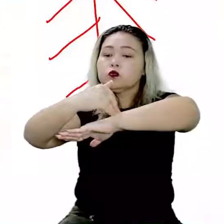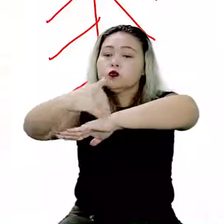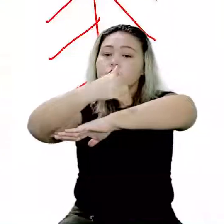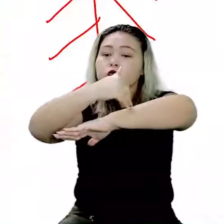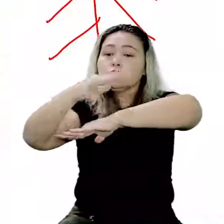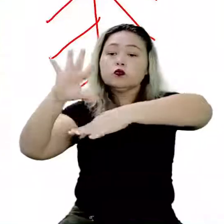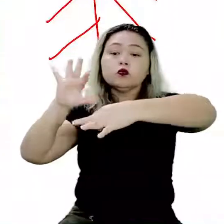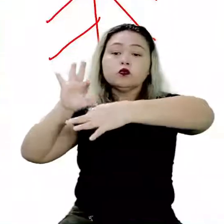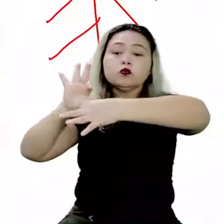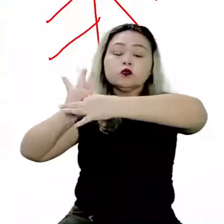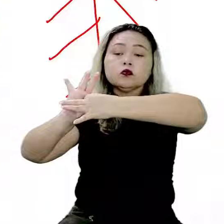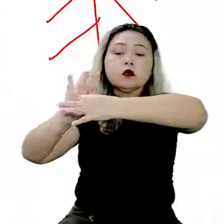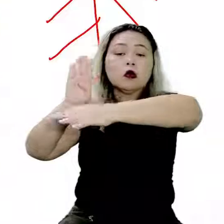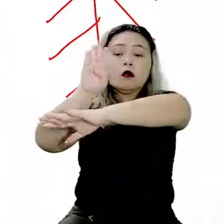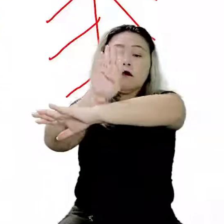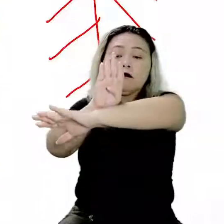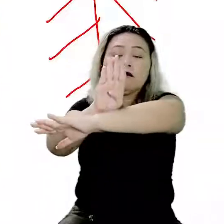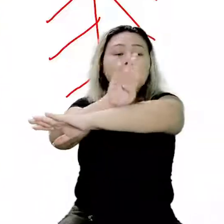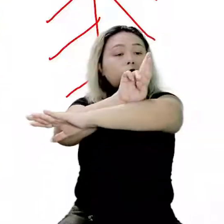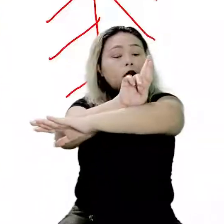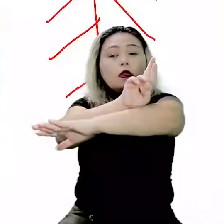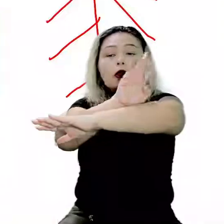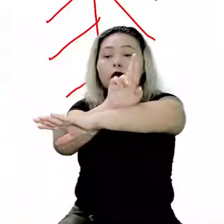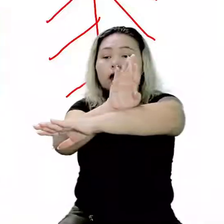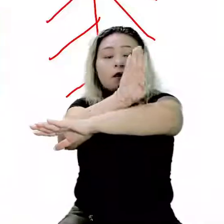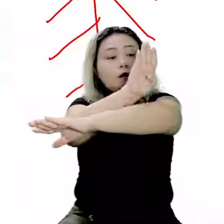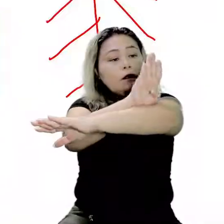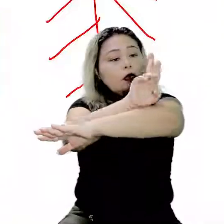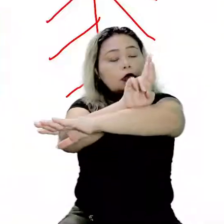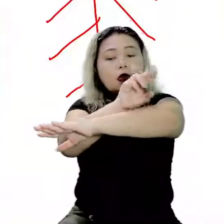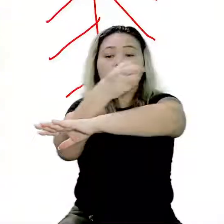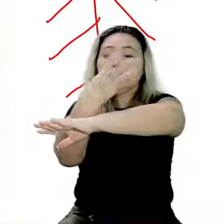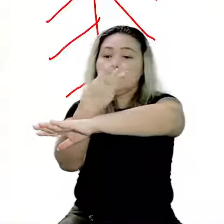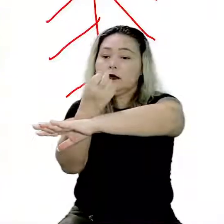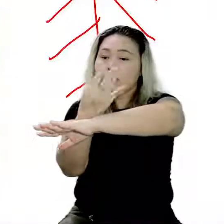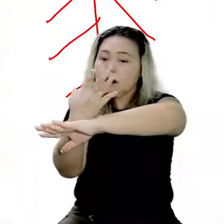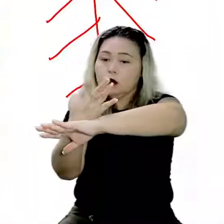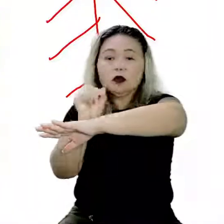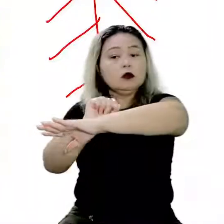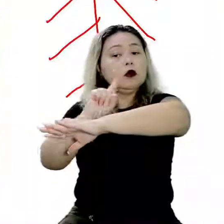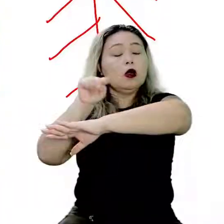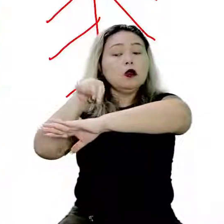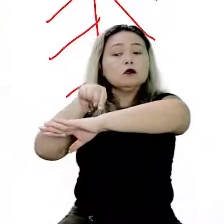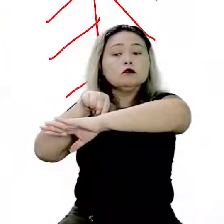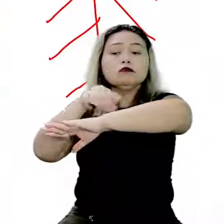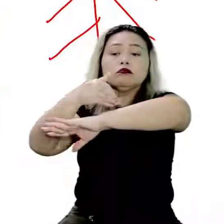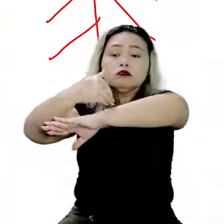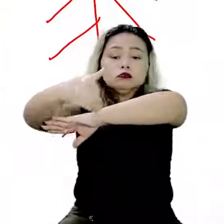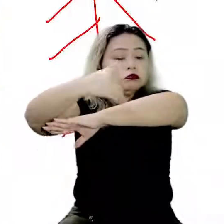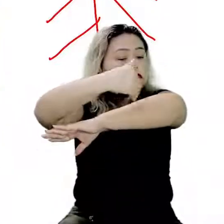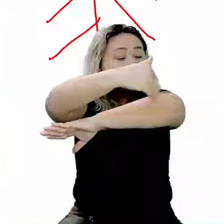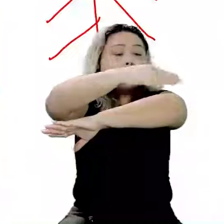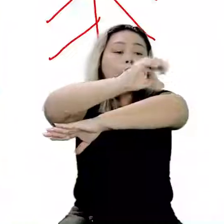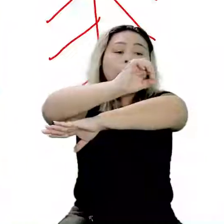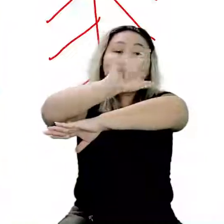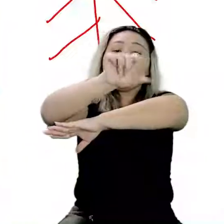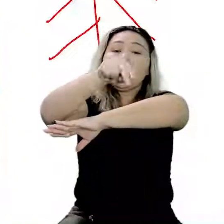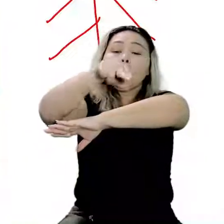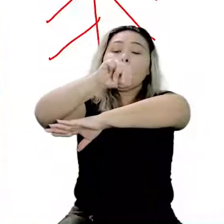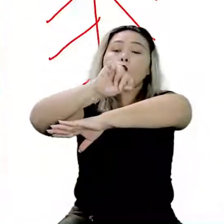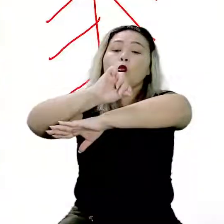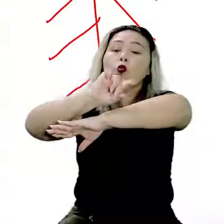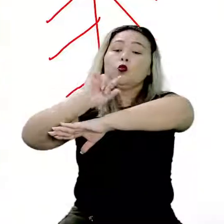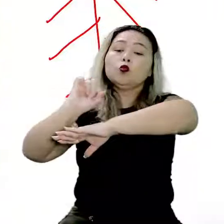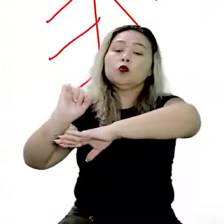interligam à BR-364. Obviamente, Se tem colonos aqui, vai haver o